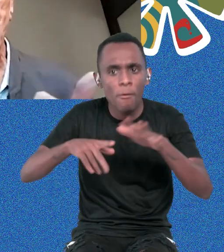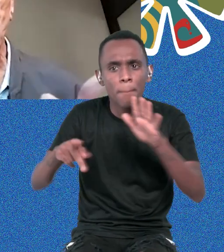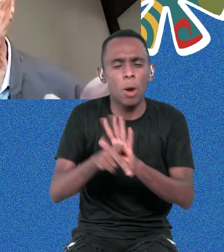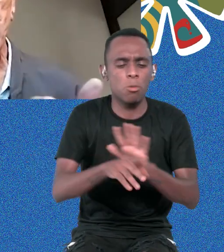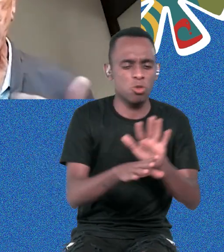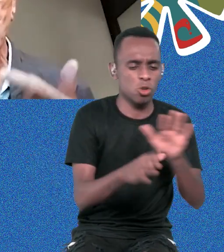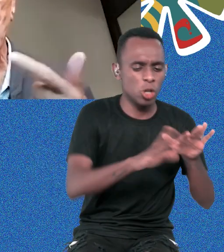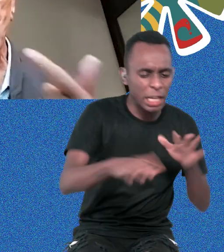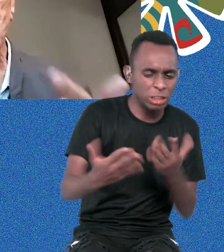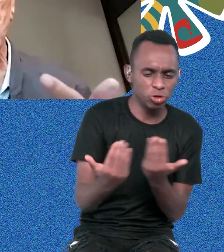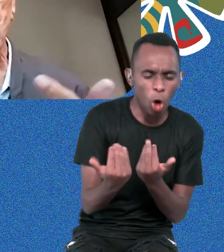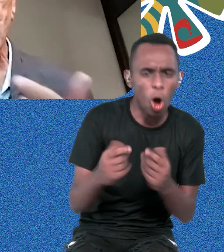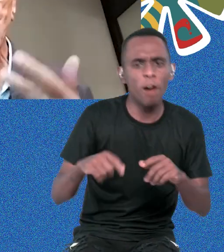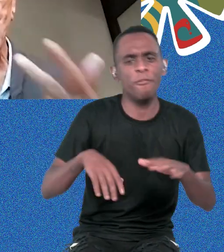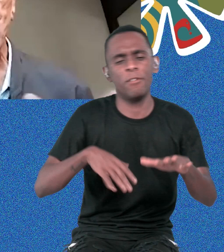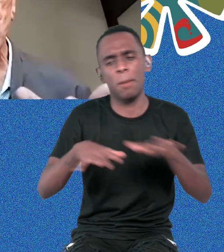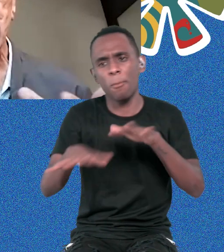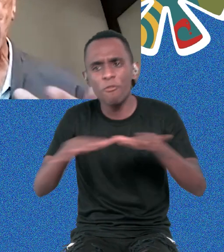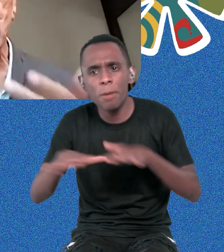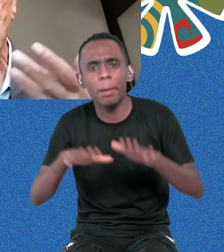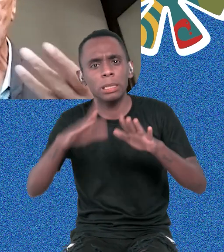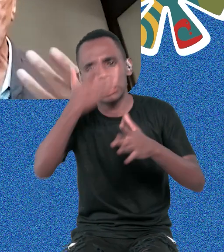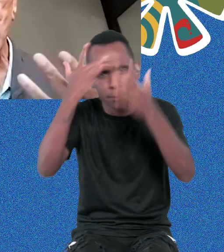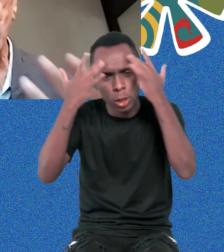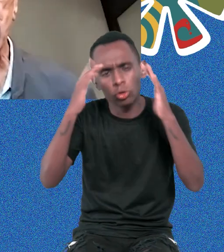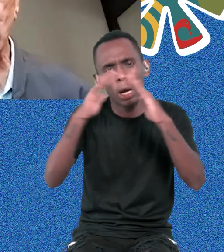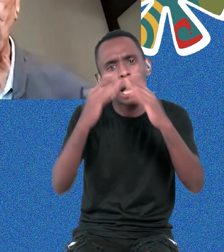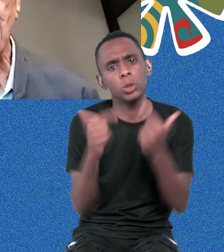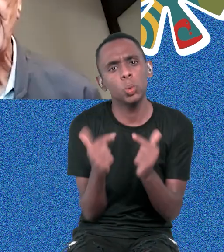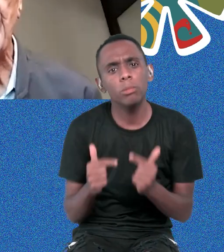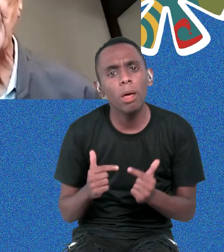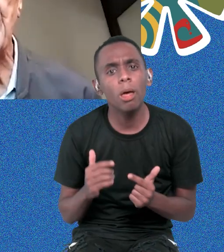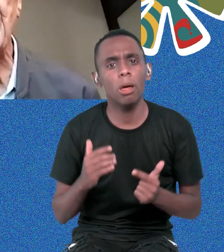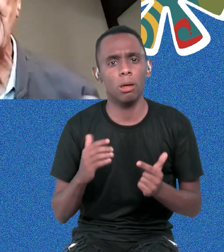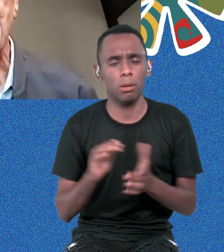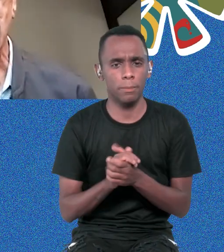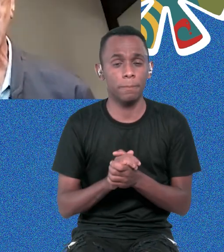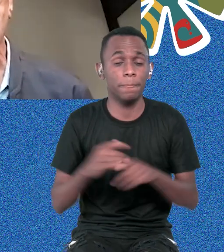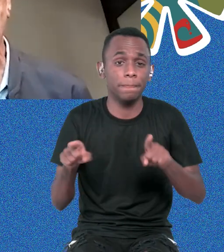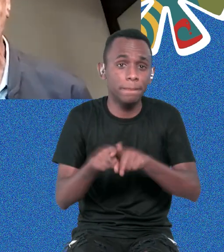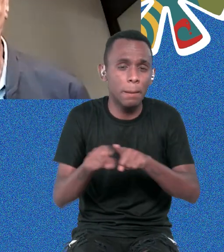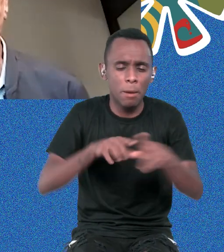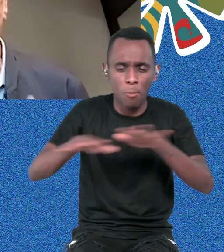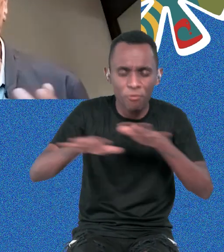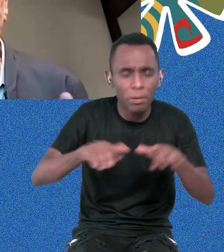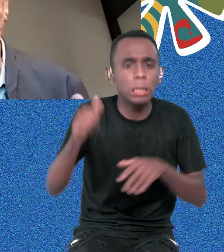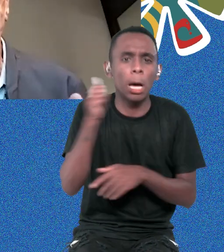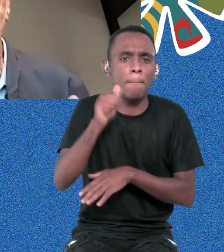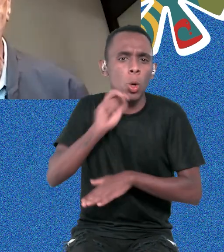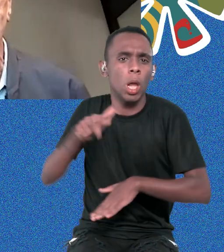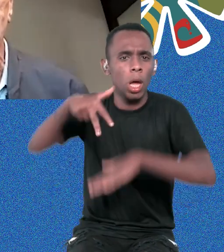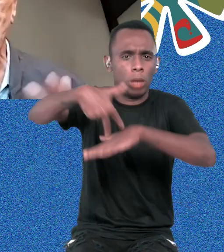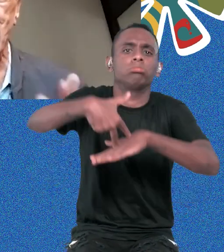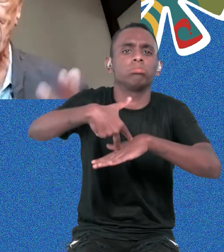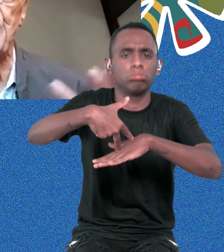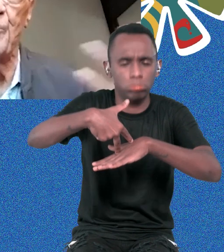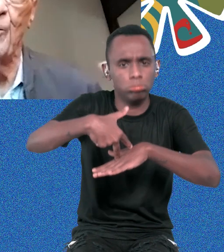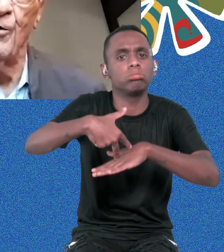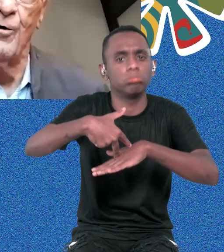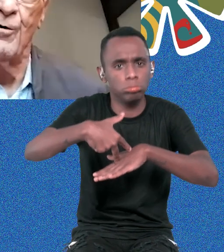movimento infanto-juvenil, movimento sem terra, movimento sem teto, movimento também feminista,